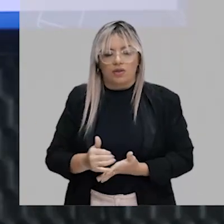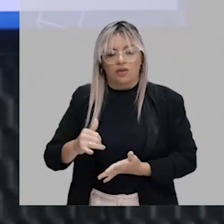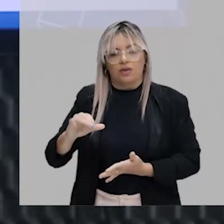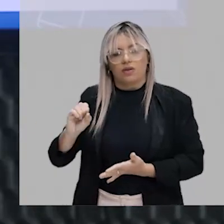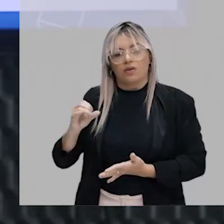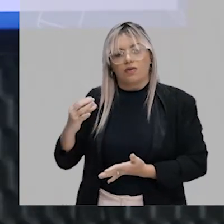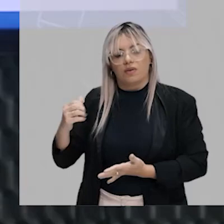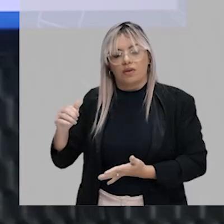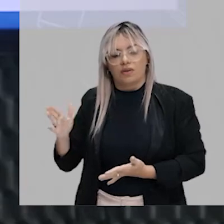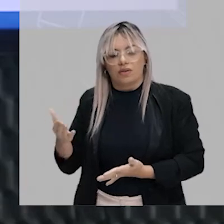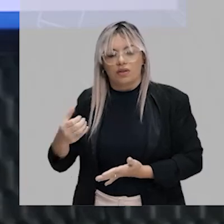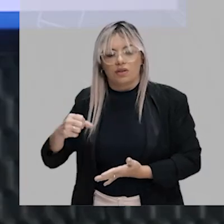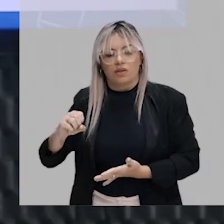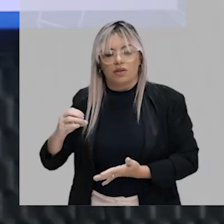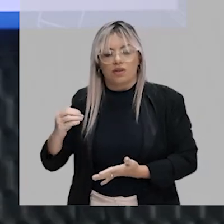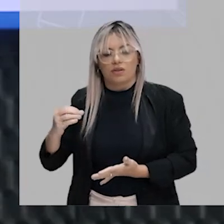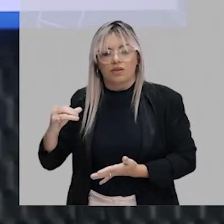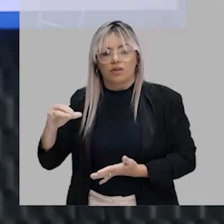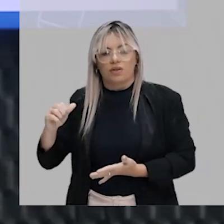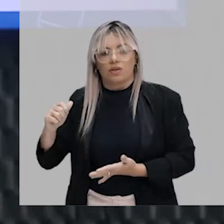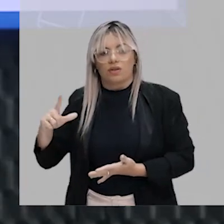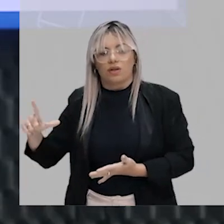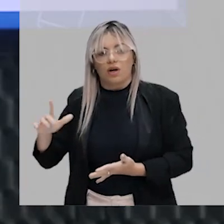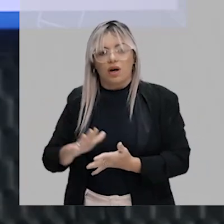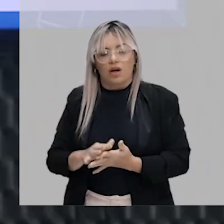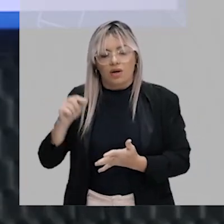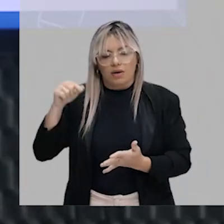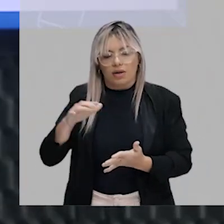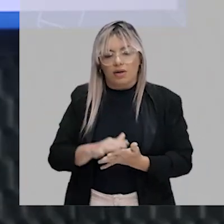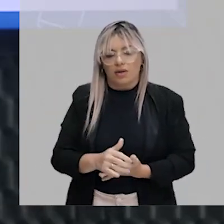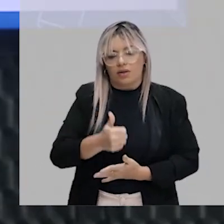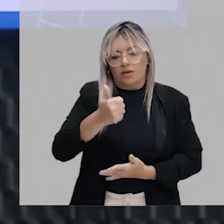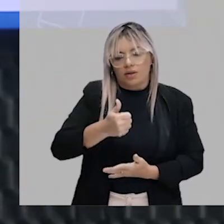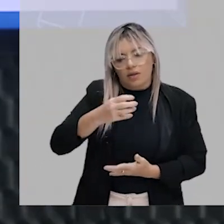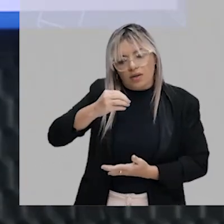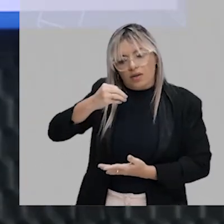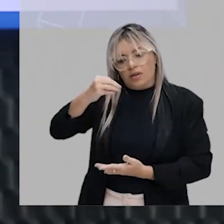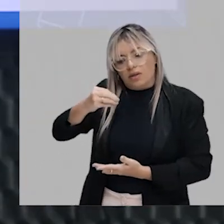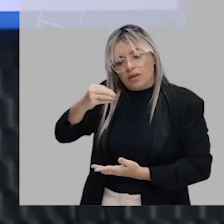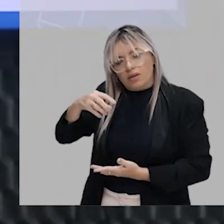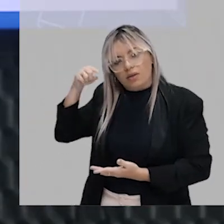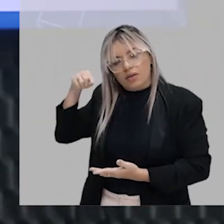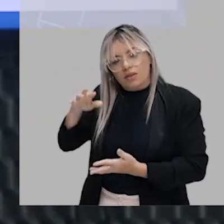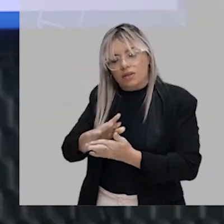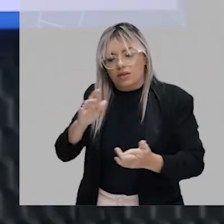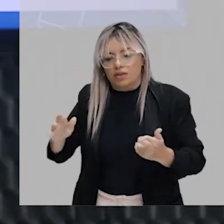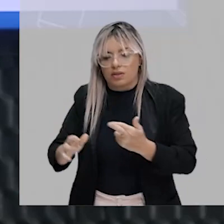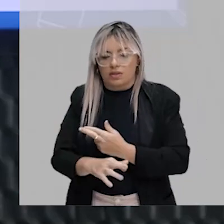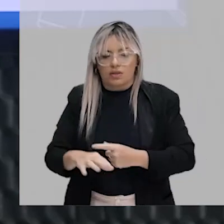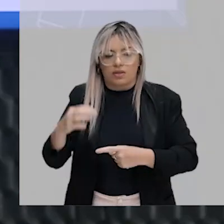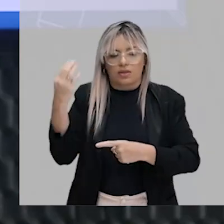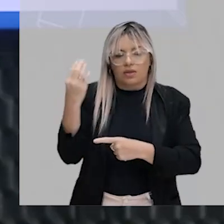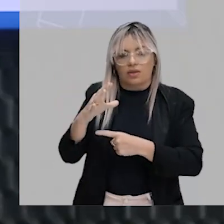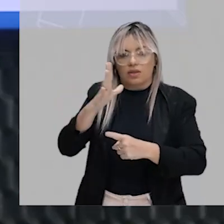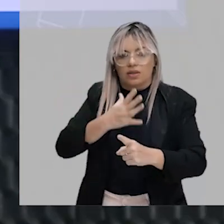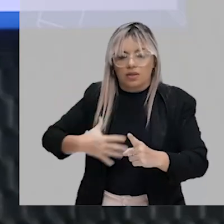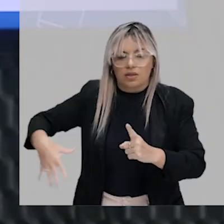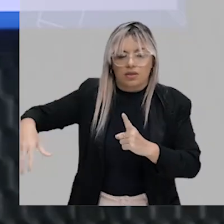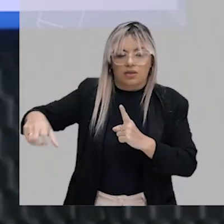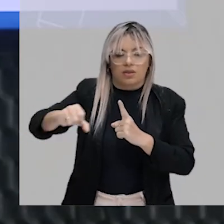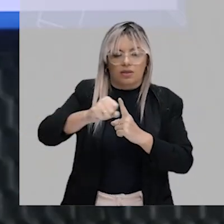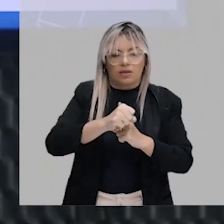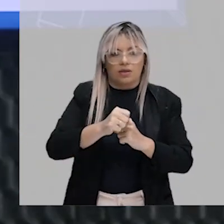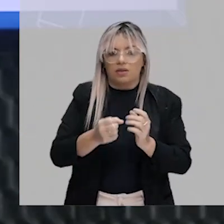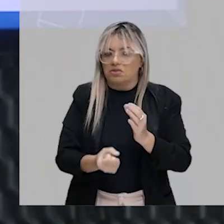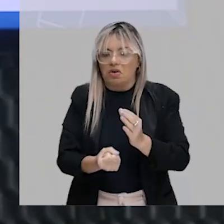física social. A física social foi a primeira tentativa de estabelecer uma ciência da sociedade,